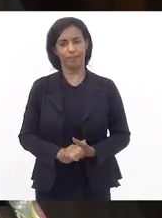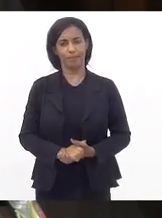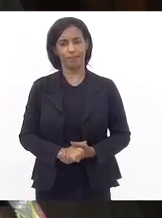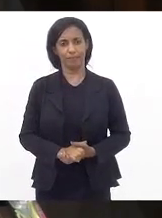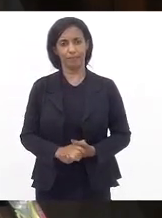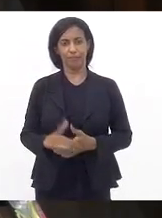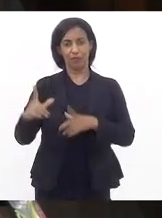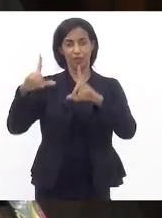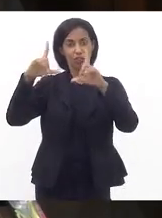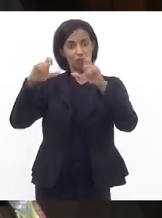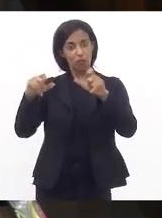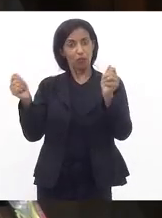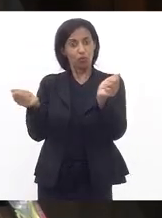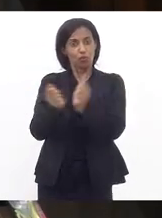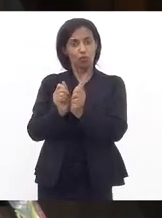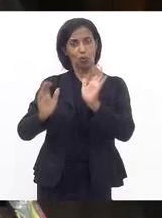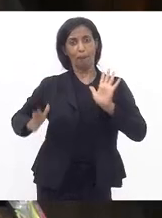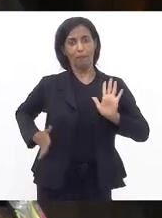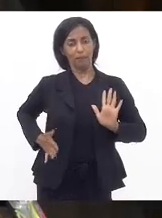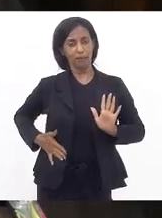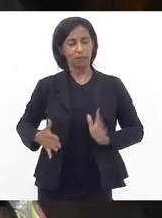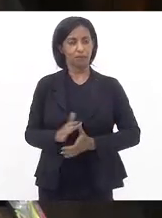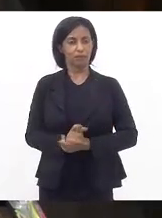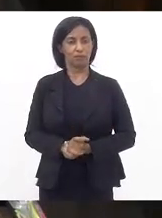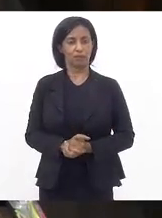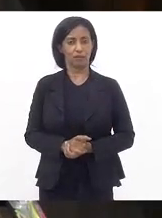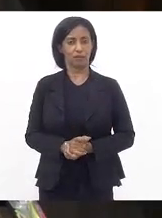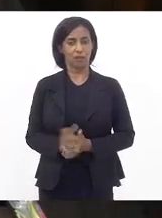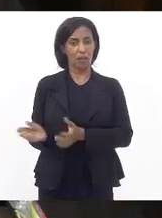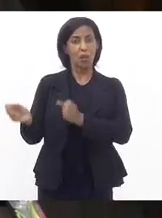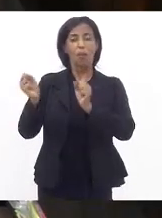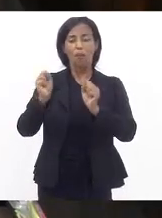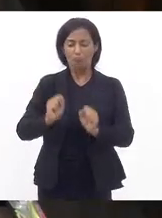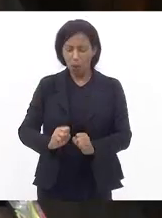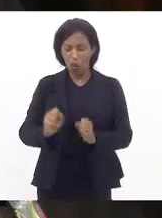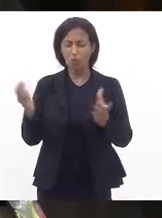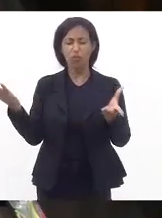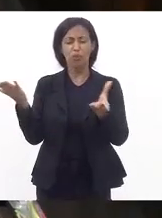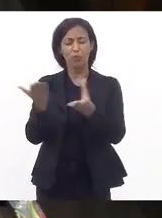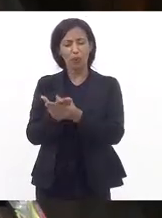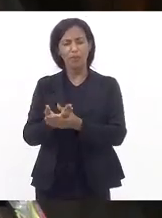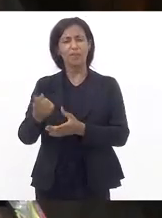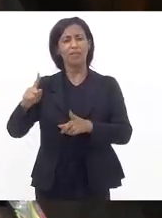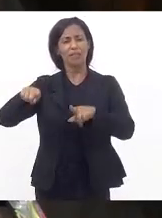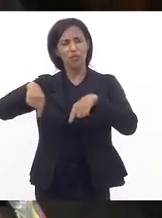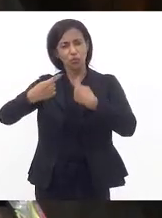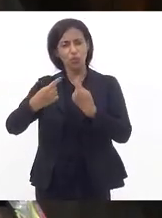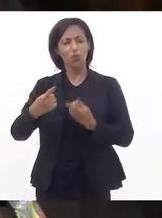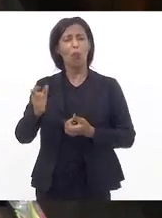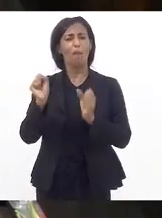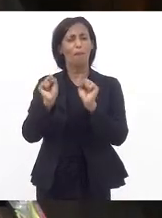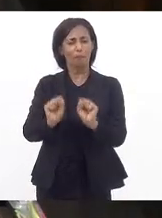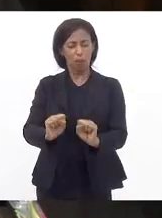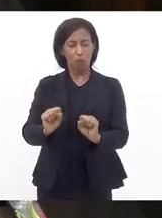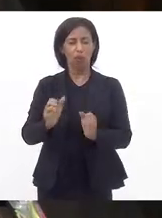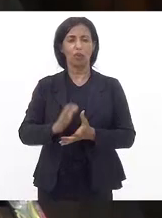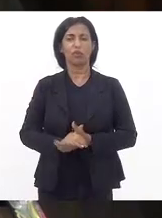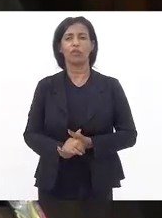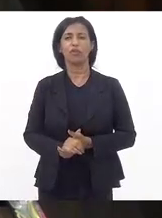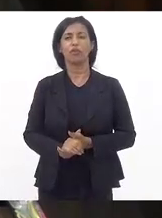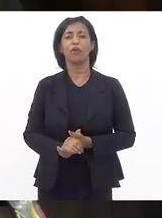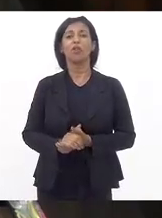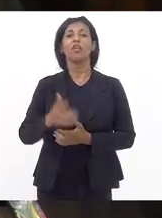e tirou foto com traficante o ponto que processar de novo Marcelo frouxo pode pra